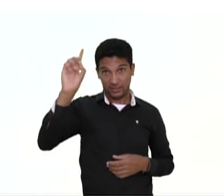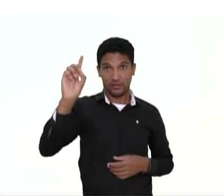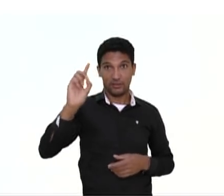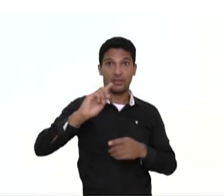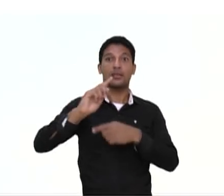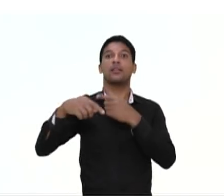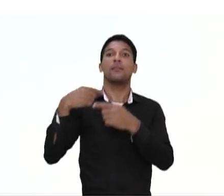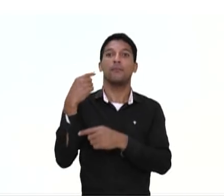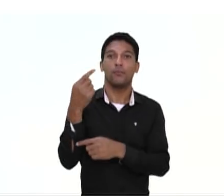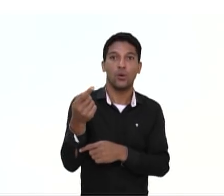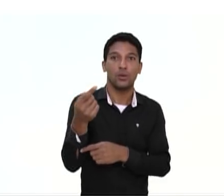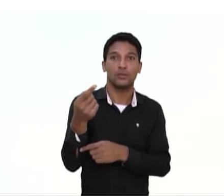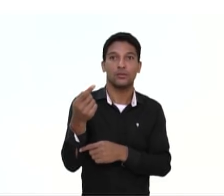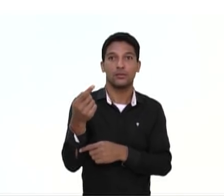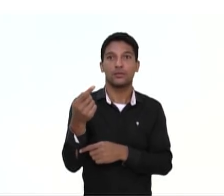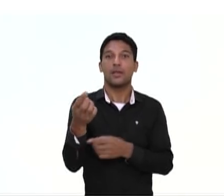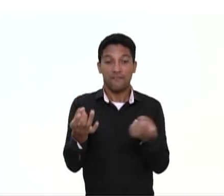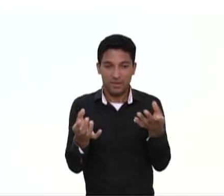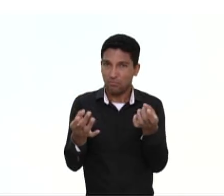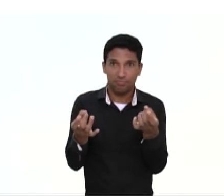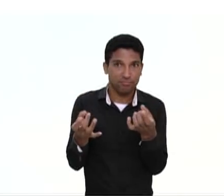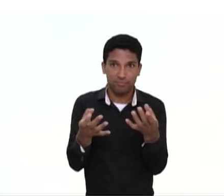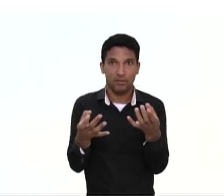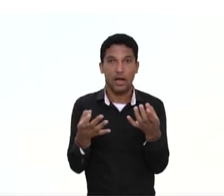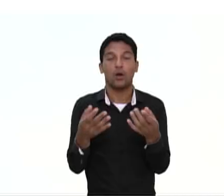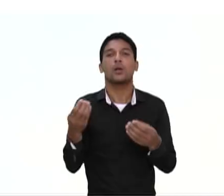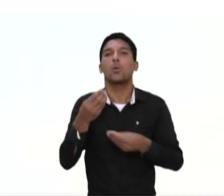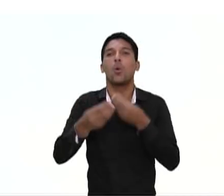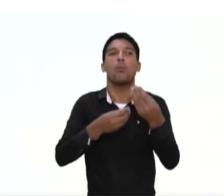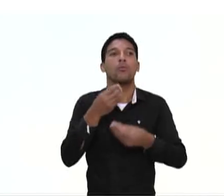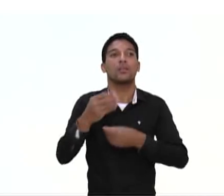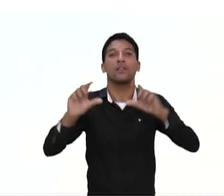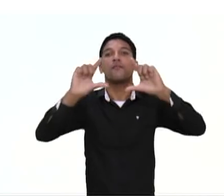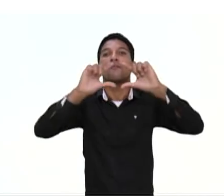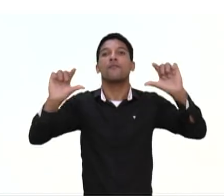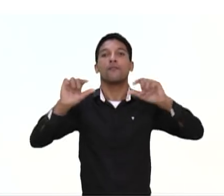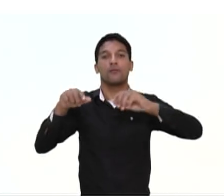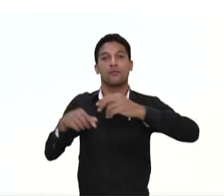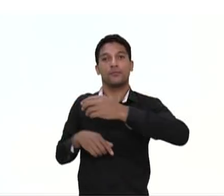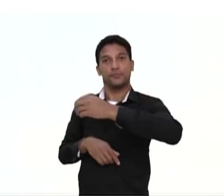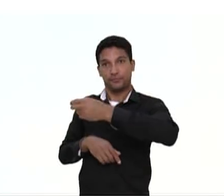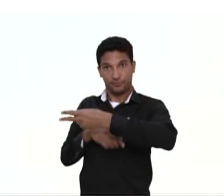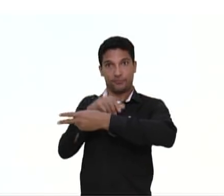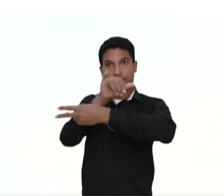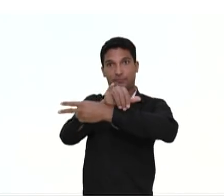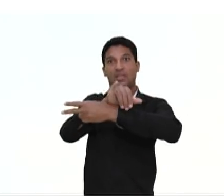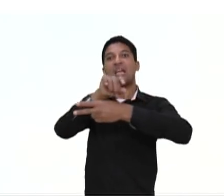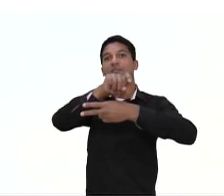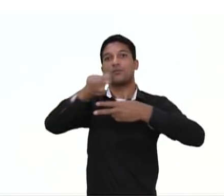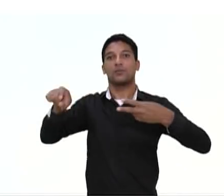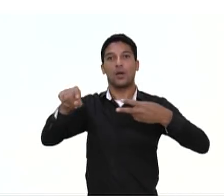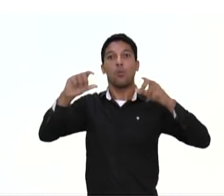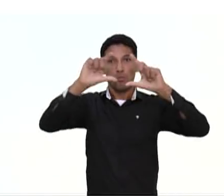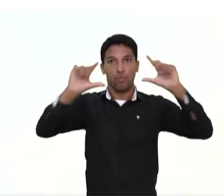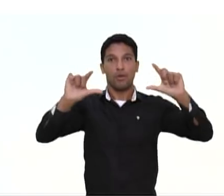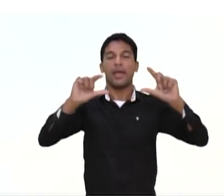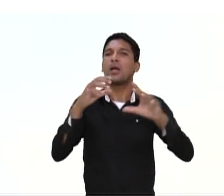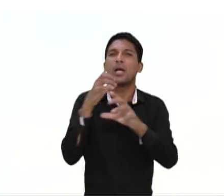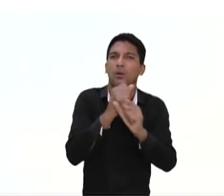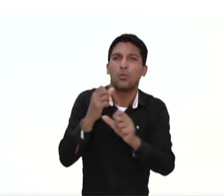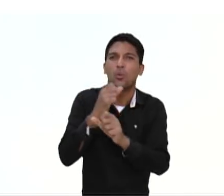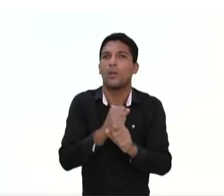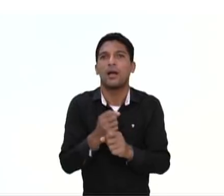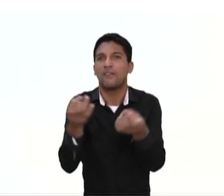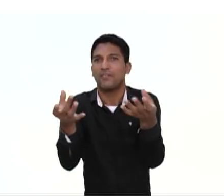sido calculadas segundo a função então tem a função apresentada aqui para você y = - 2x ao quadrado